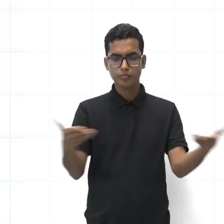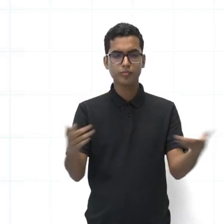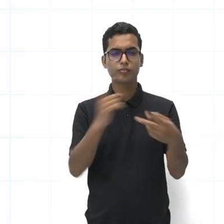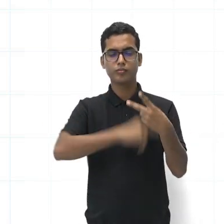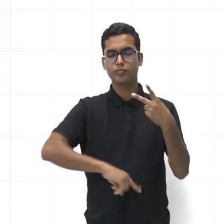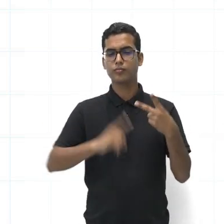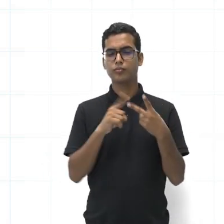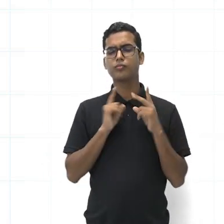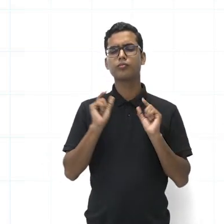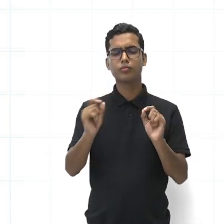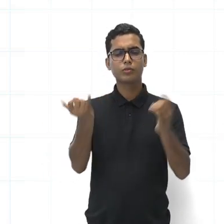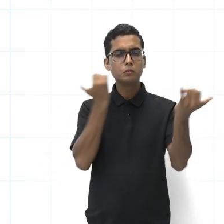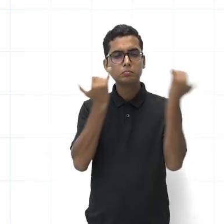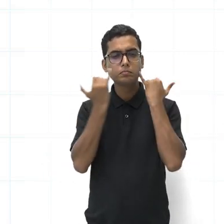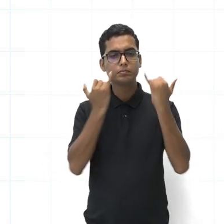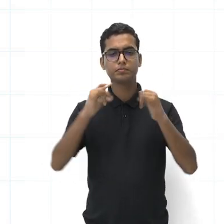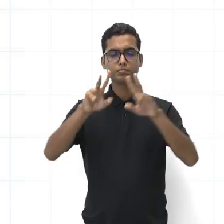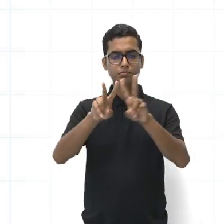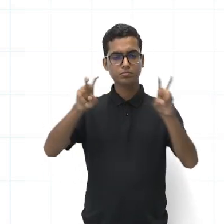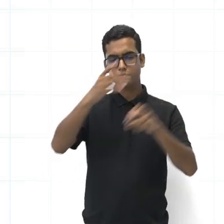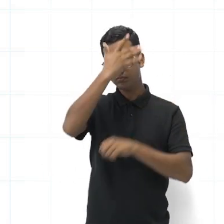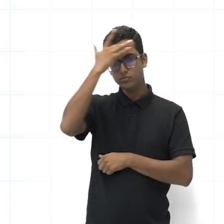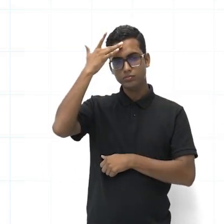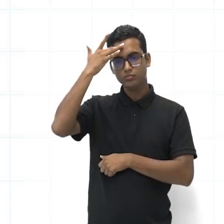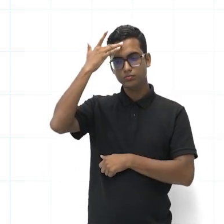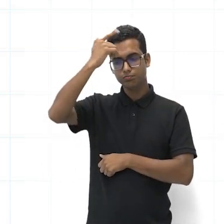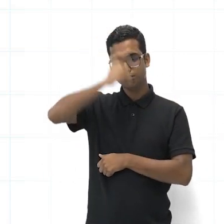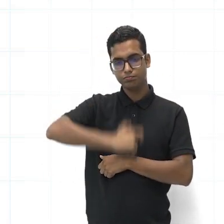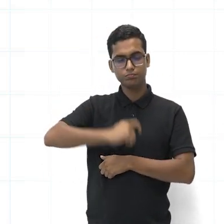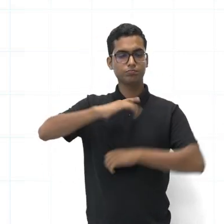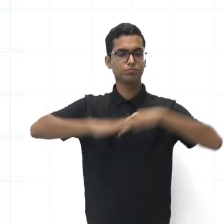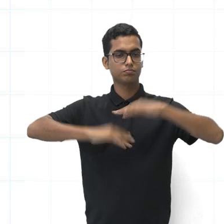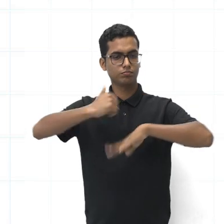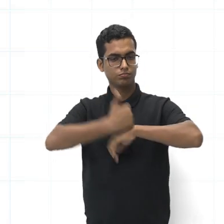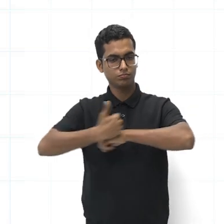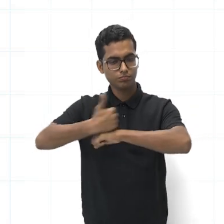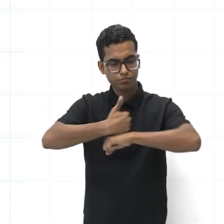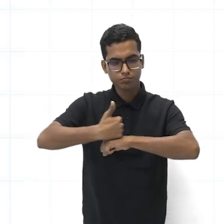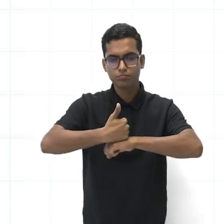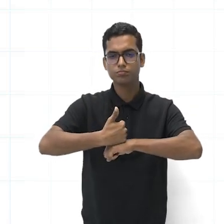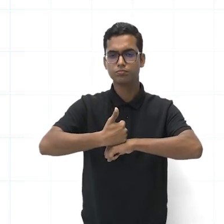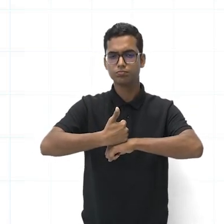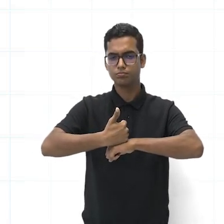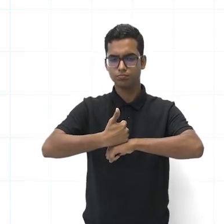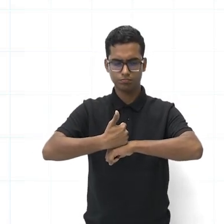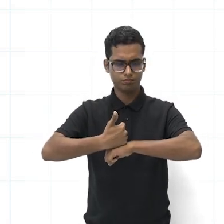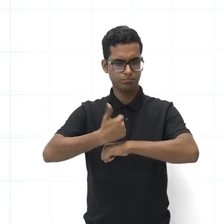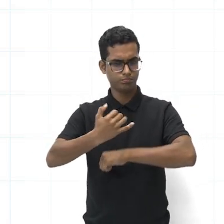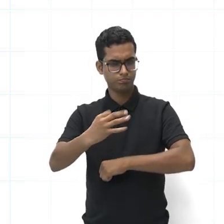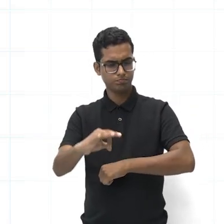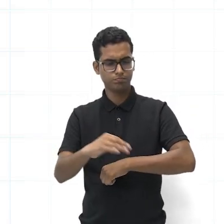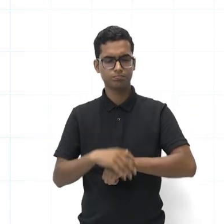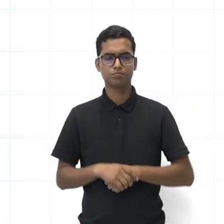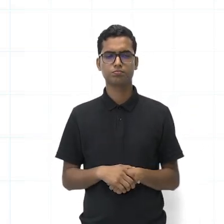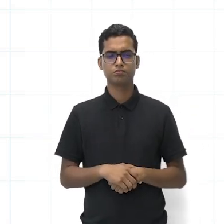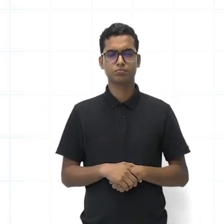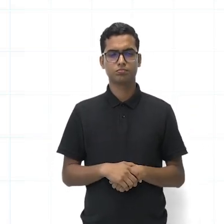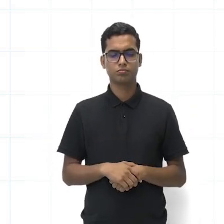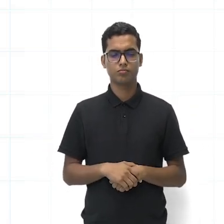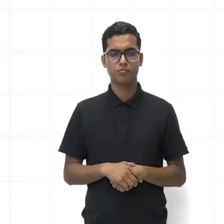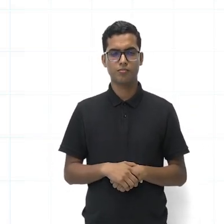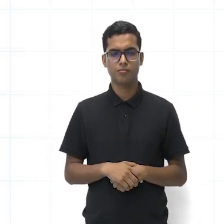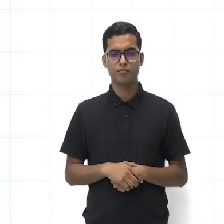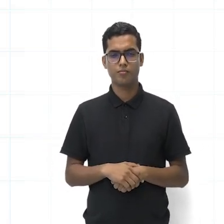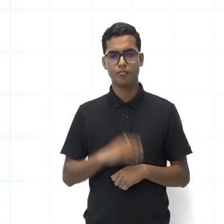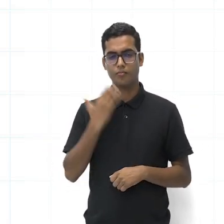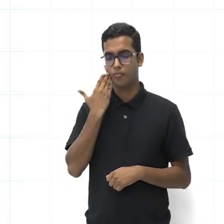então de informações sobre profissional, né? As informações profissionais desse indivíduo. Nós temos então Employment